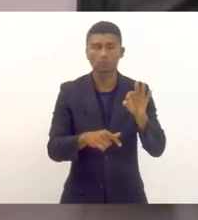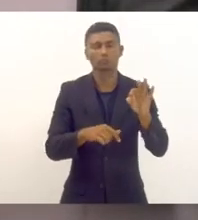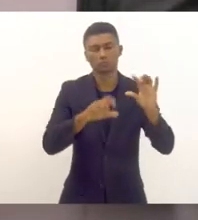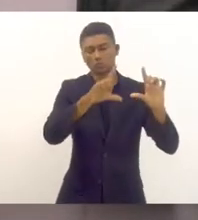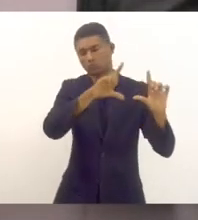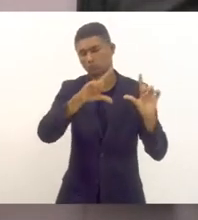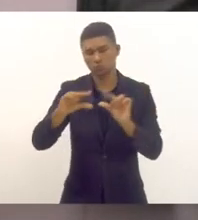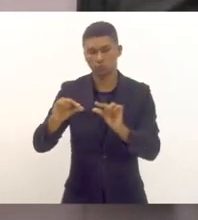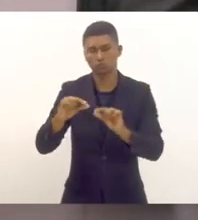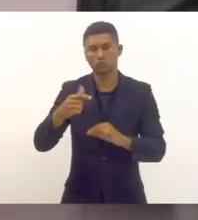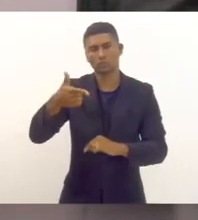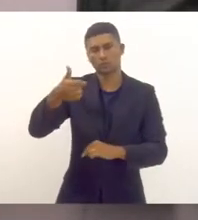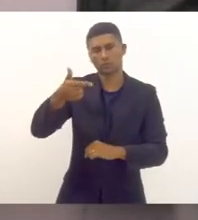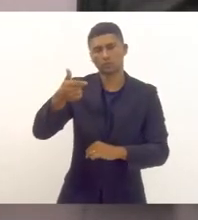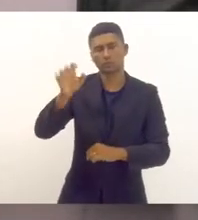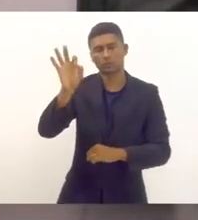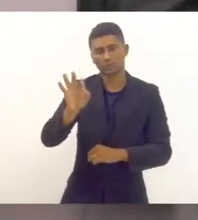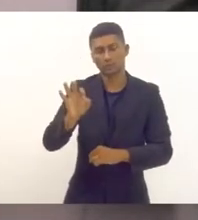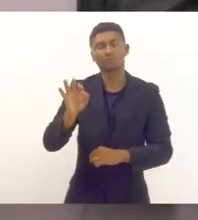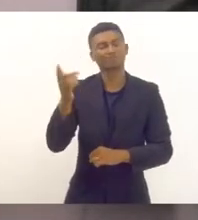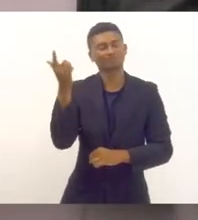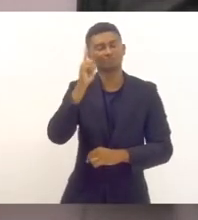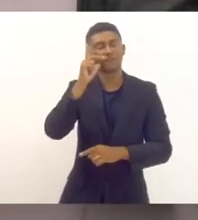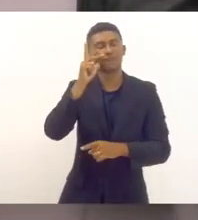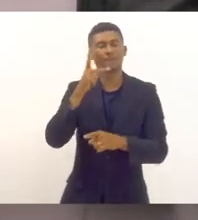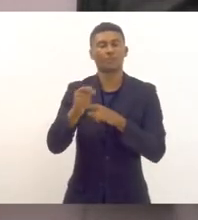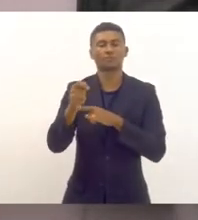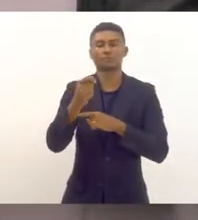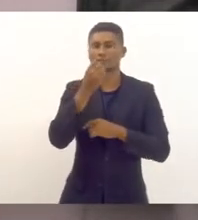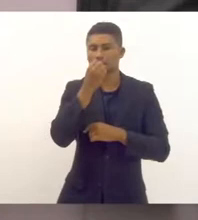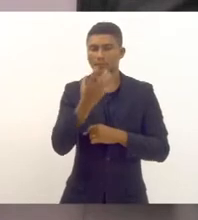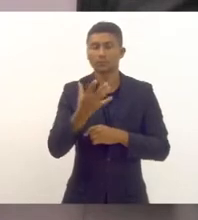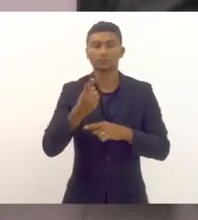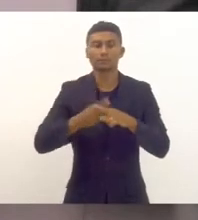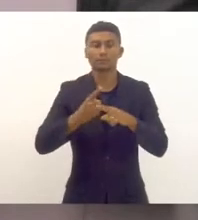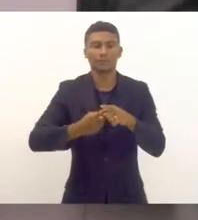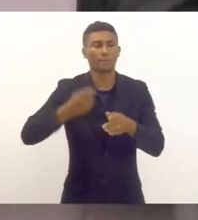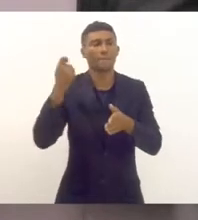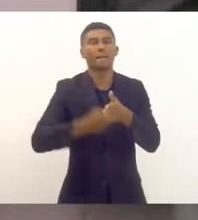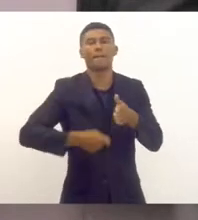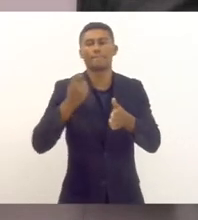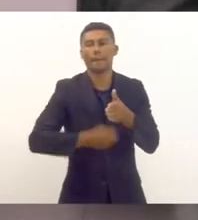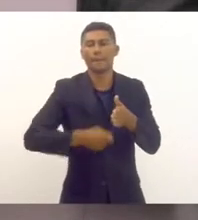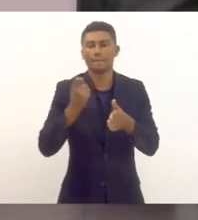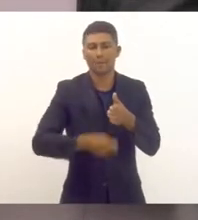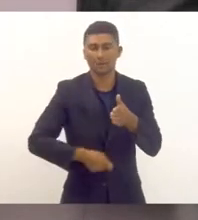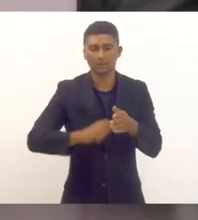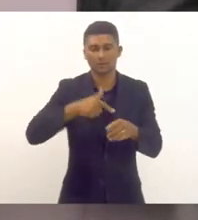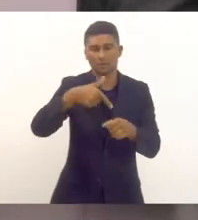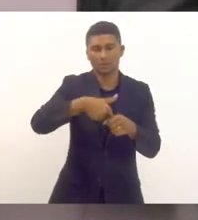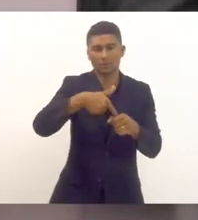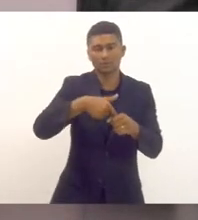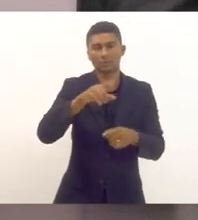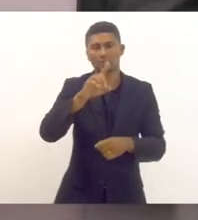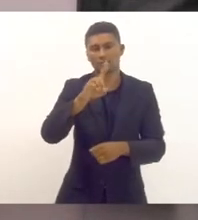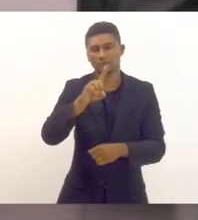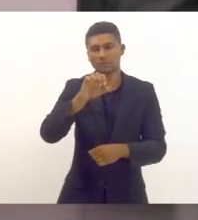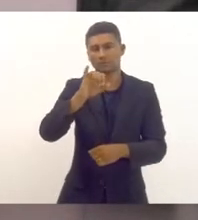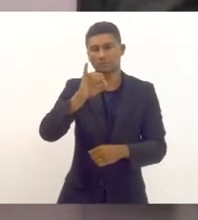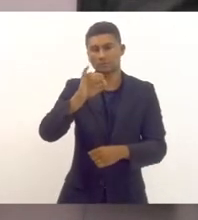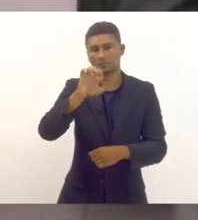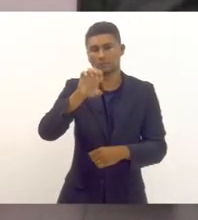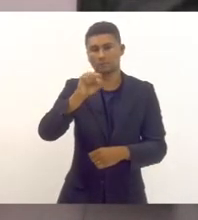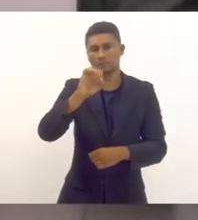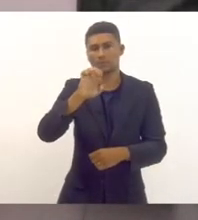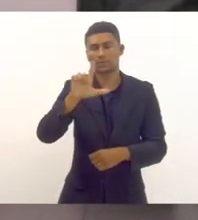reconhecendo a importância de se ter a menor taxação em cima de um combustível como o diesel, que é fundamental